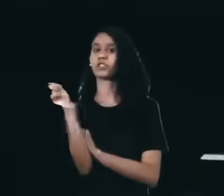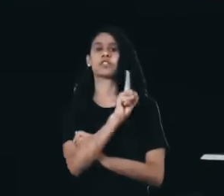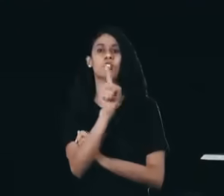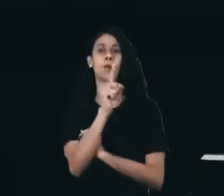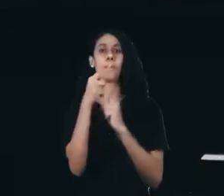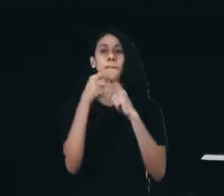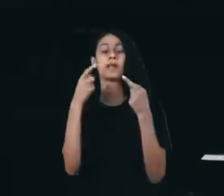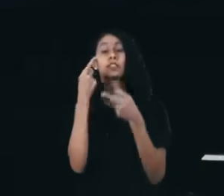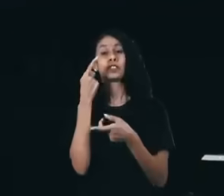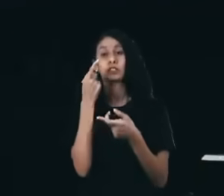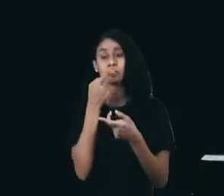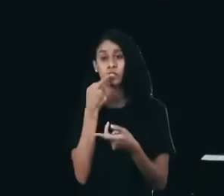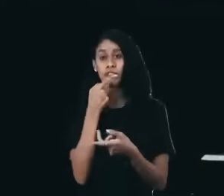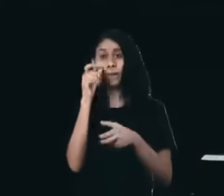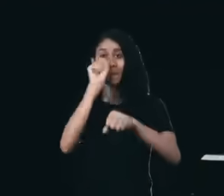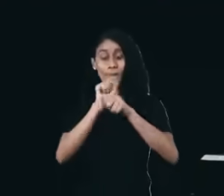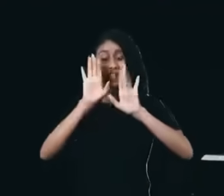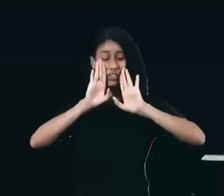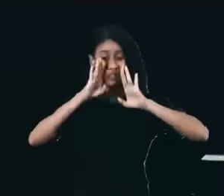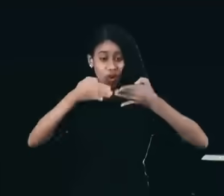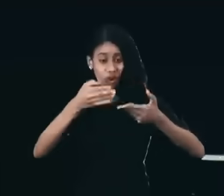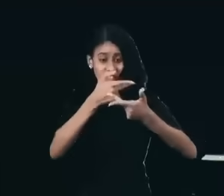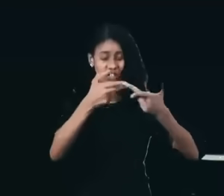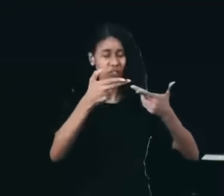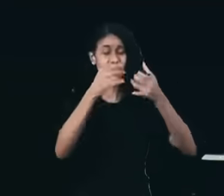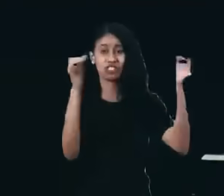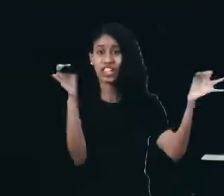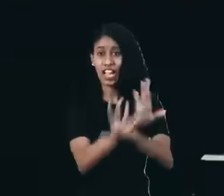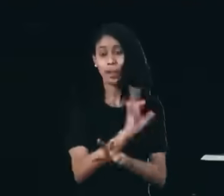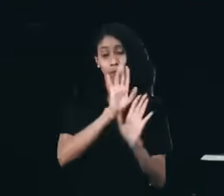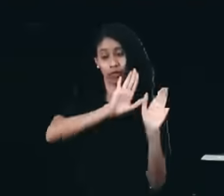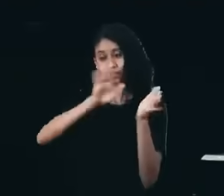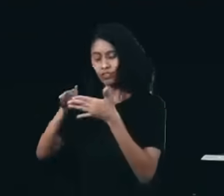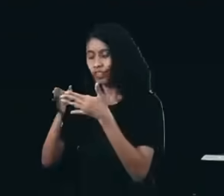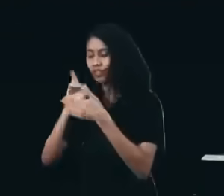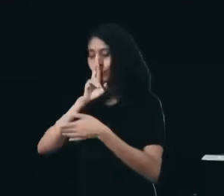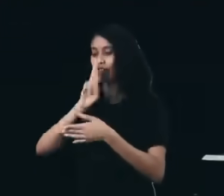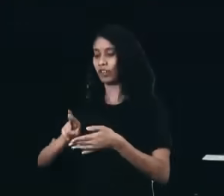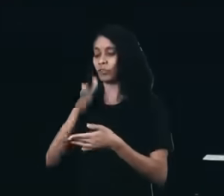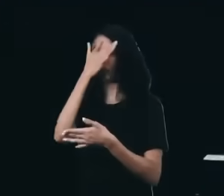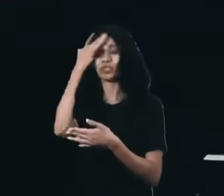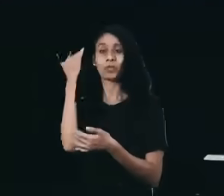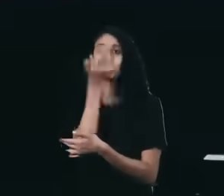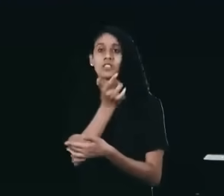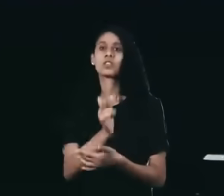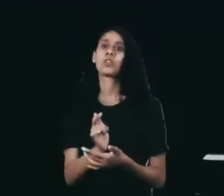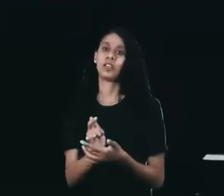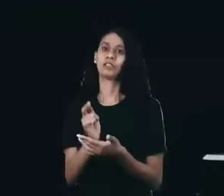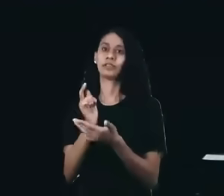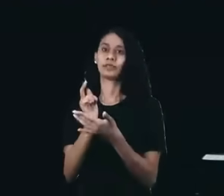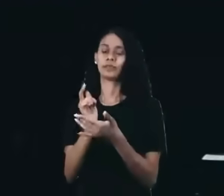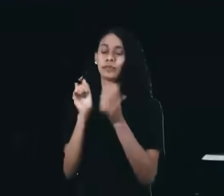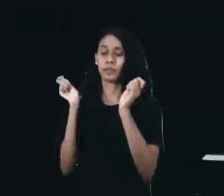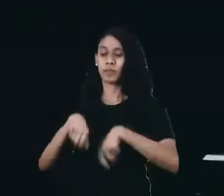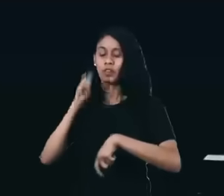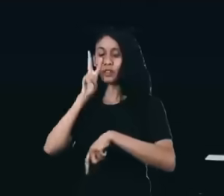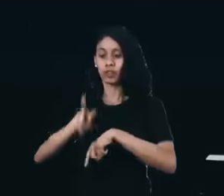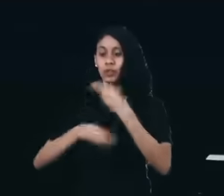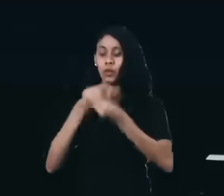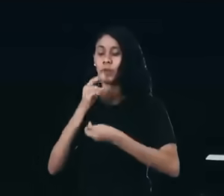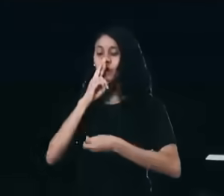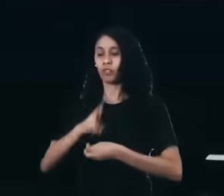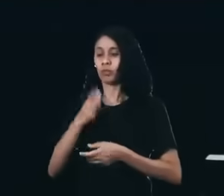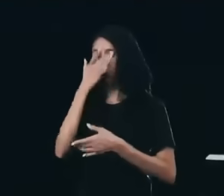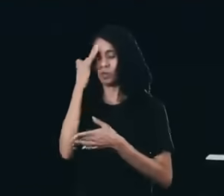querendo te dizer, ei, pare de olhar para aquilo que se desfez e comece a se ver como a resposta da oração de alguém. Comece a ver como a resposta da oração de uma